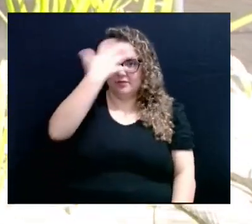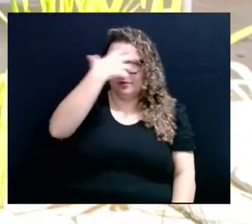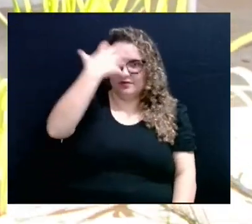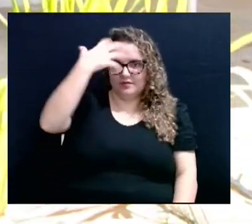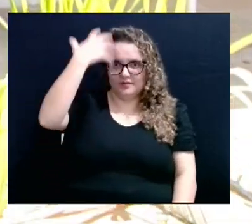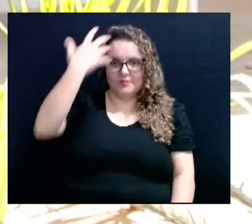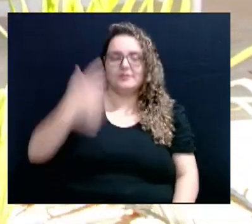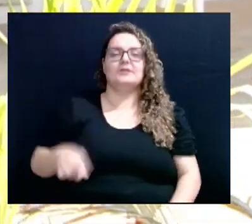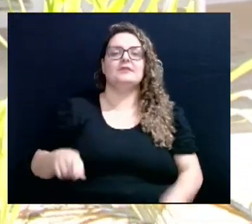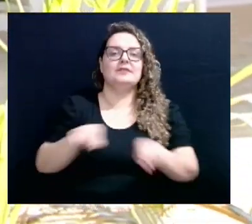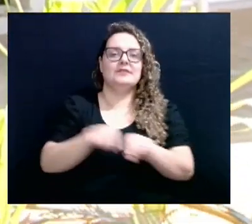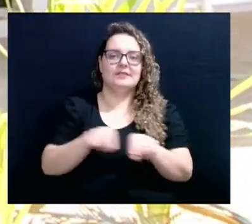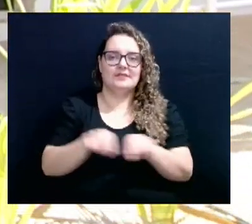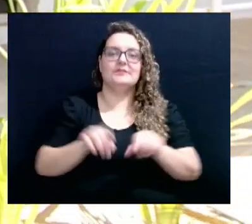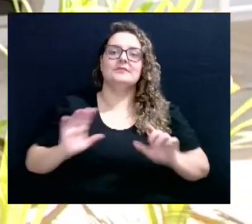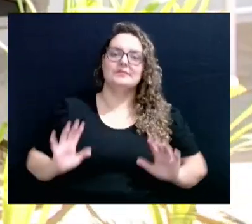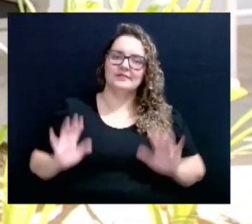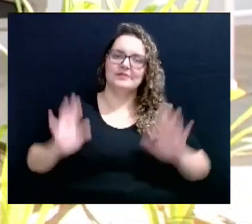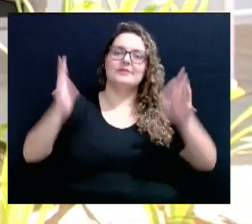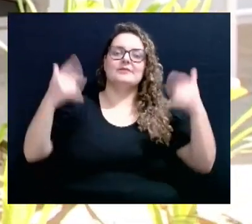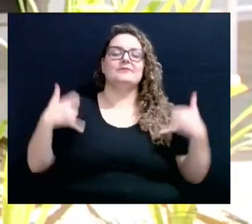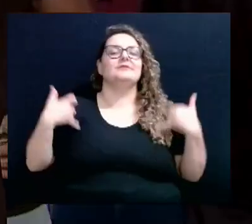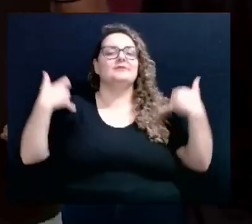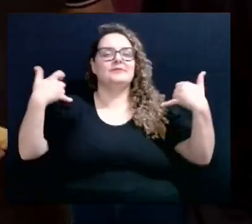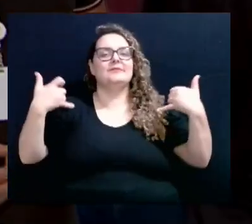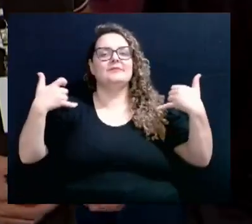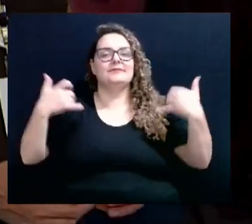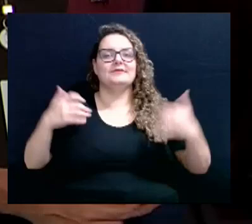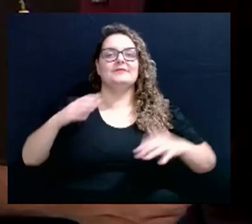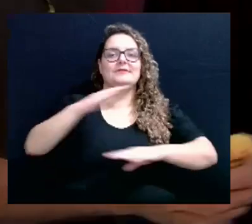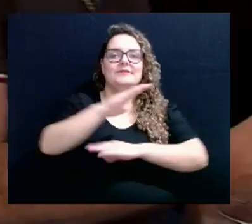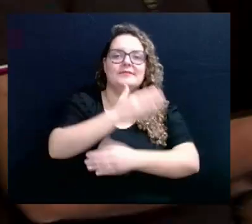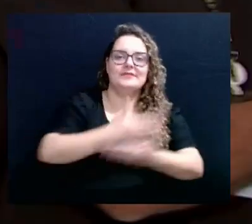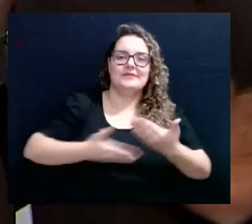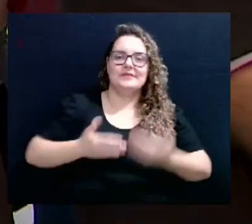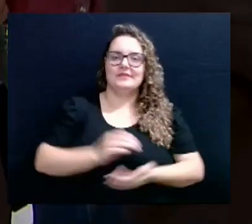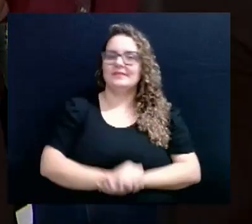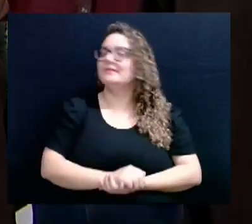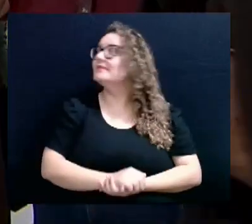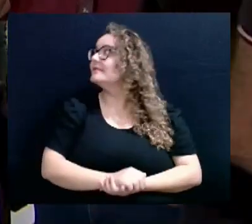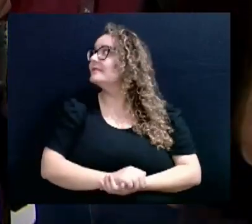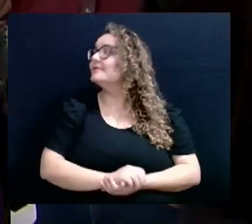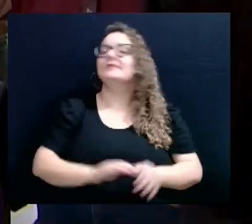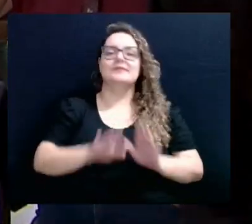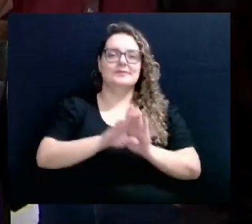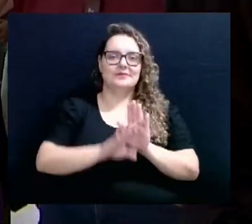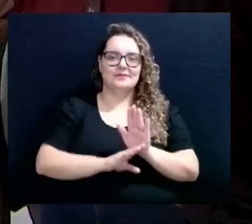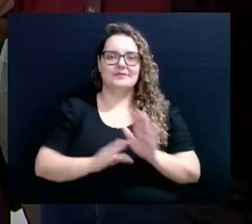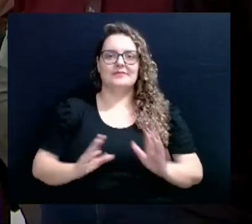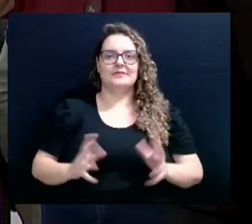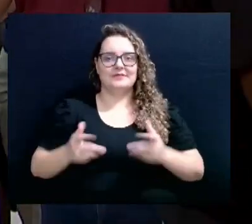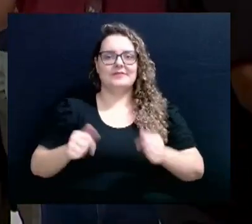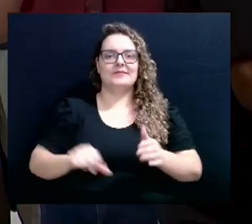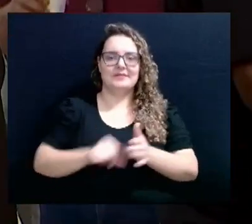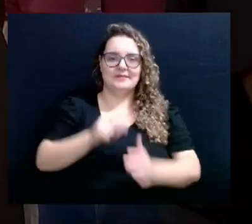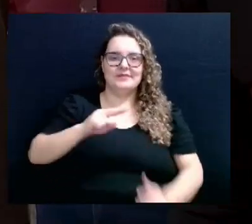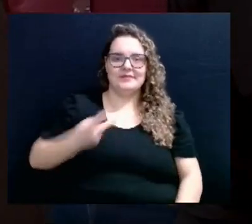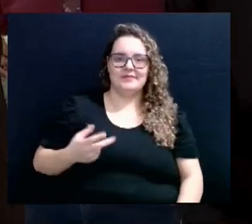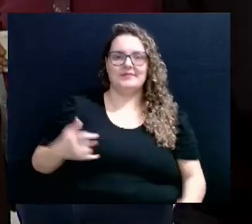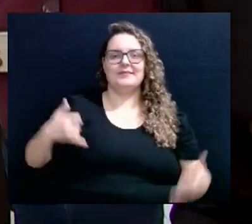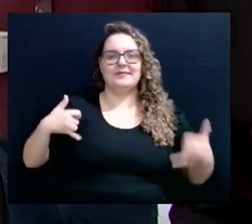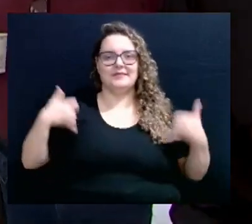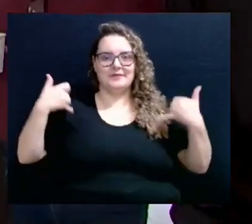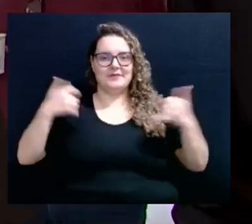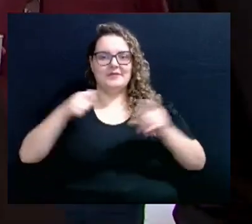também comemorou o aniversário no Câmara Integrada. É um programa maravilhoso, é a primeira vez que eu participo, meu aniversário foi mês passado,